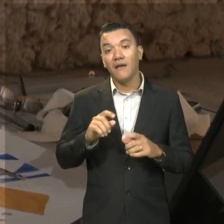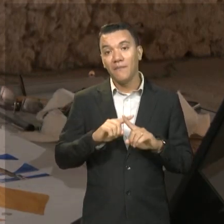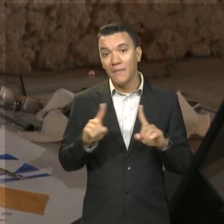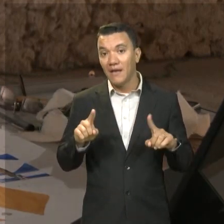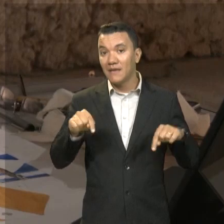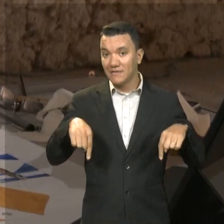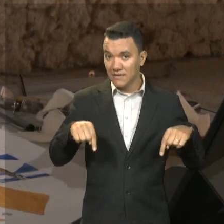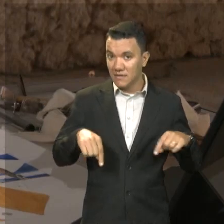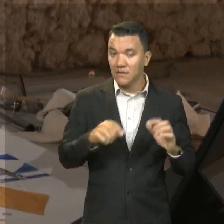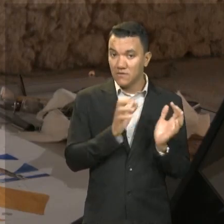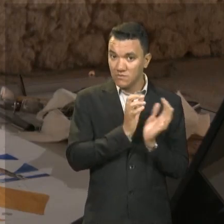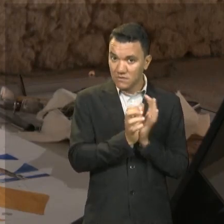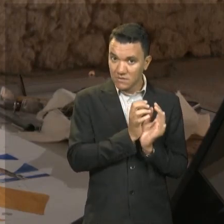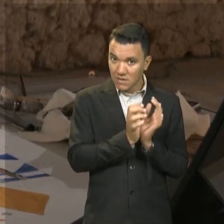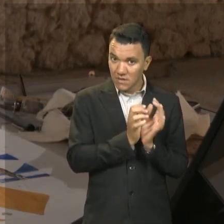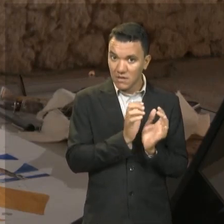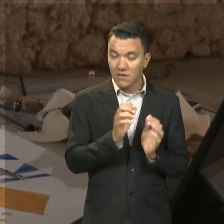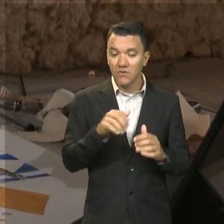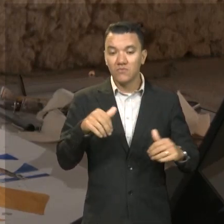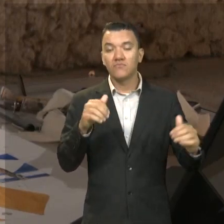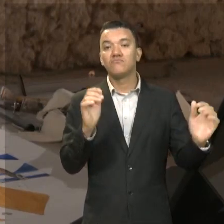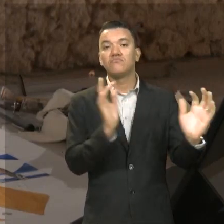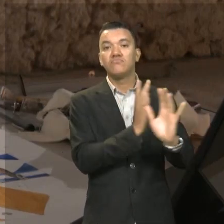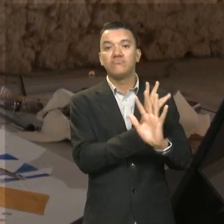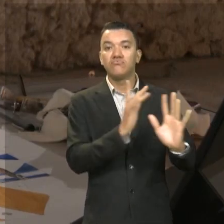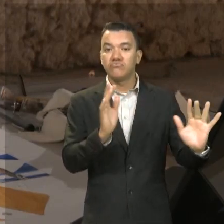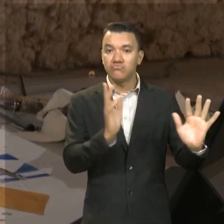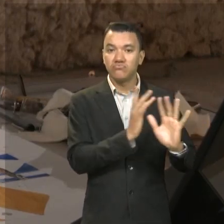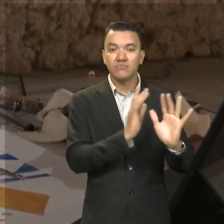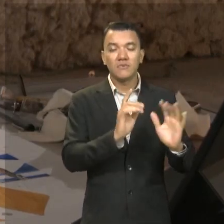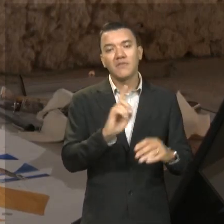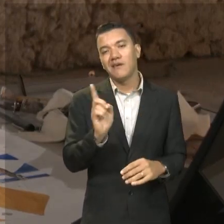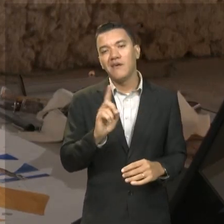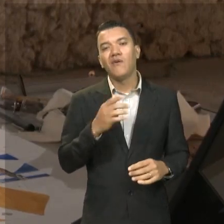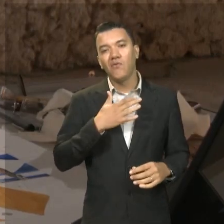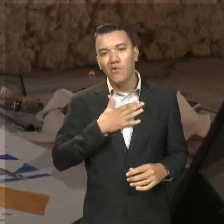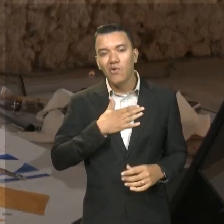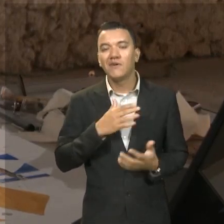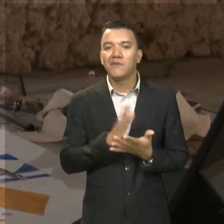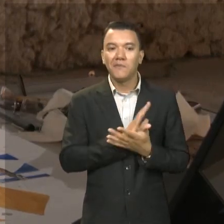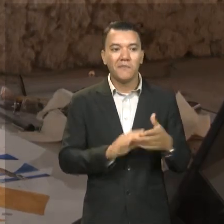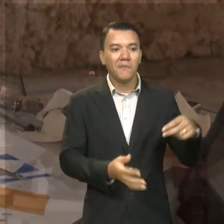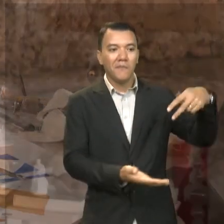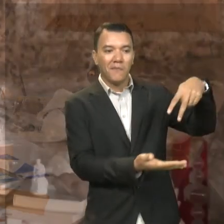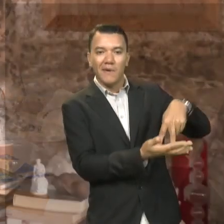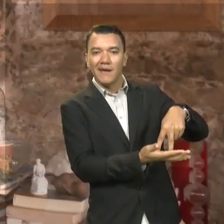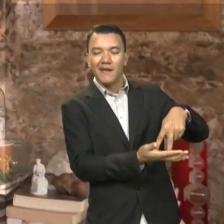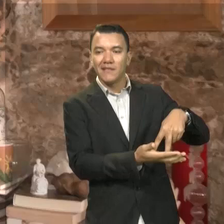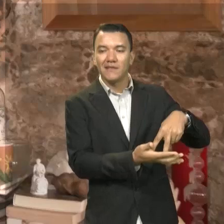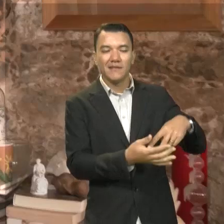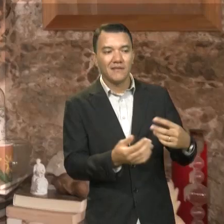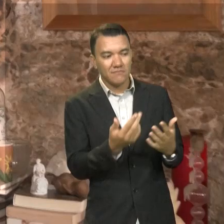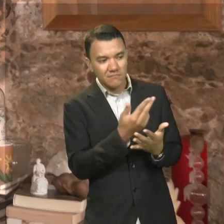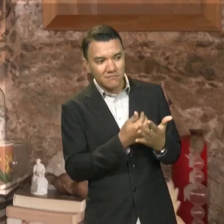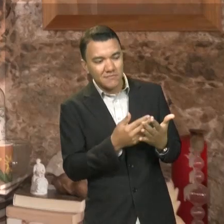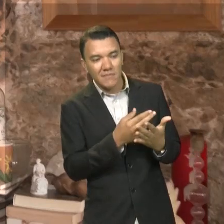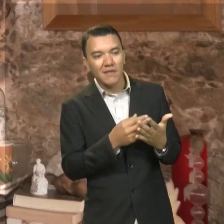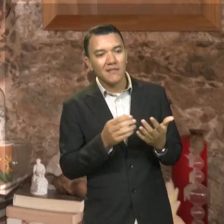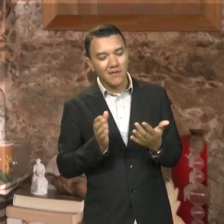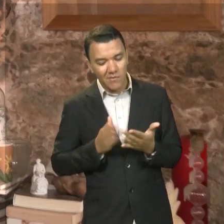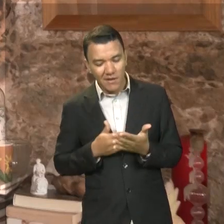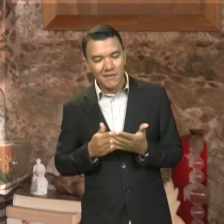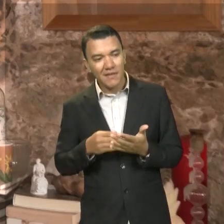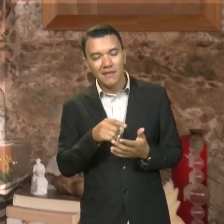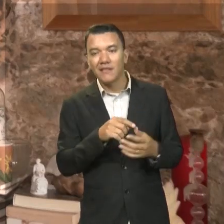as pessoas que vivenciam o centro histórico, não, elas gostam, elas pousam para mim. Tem alguns que, aí no meu caderninho que estão, que